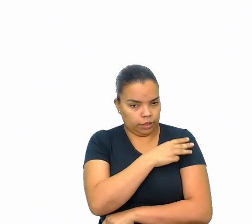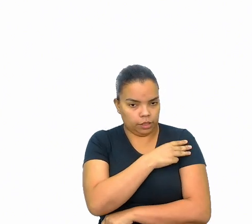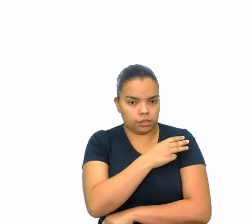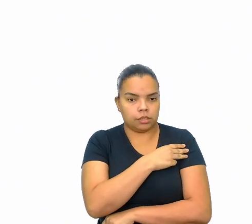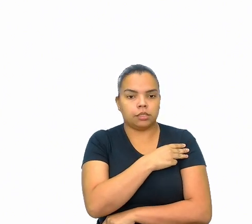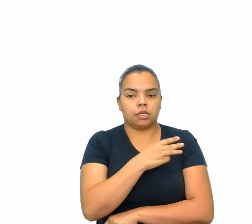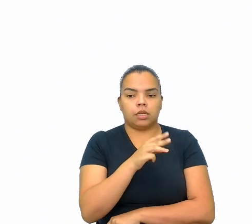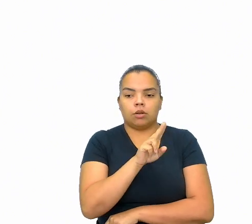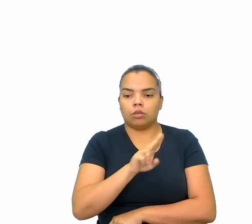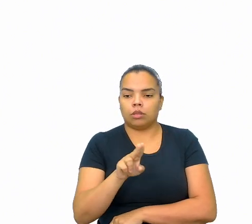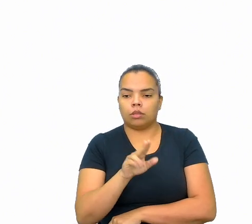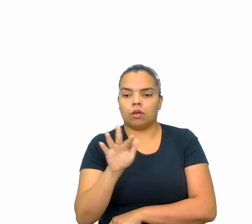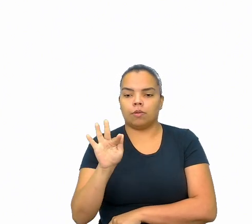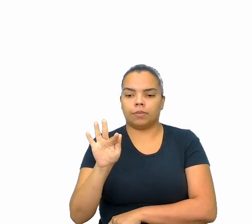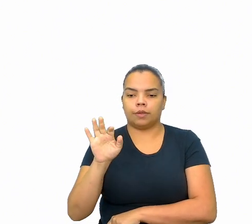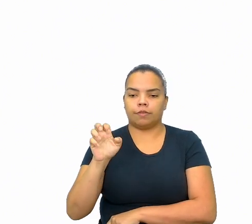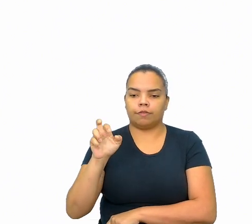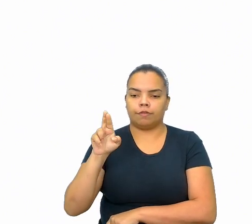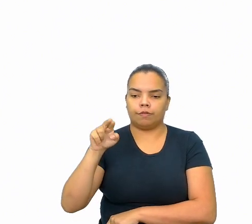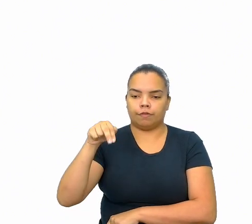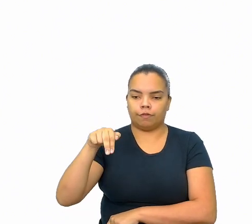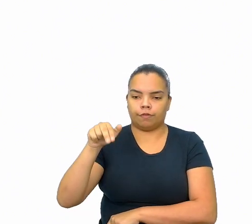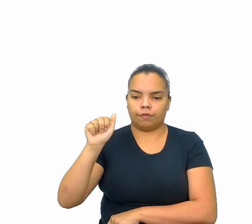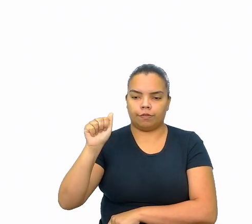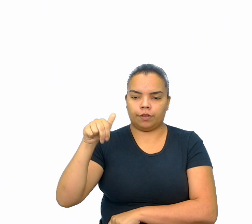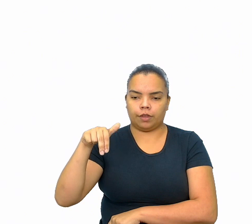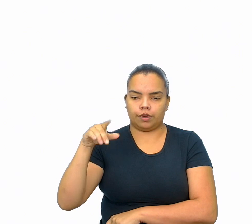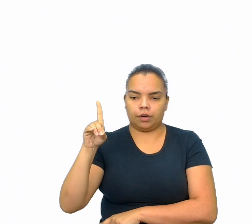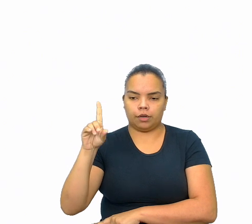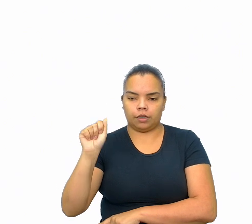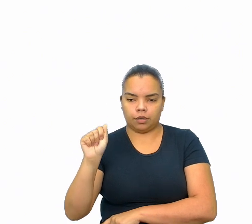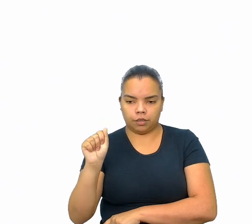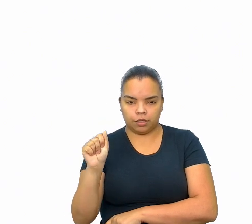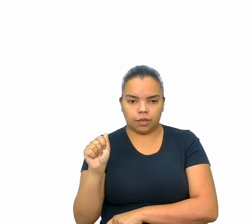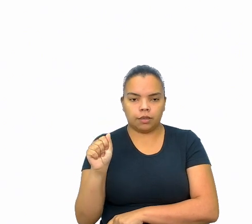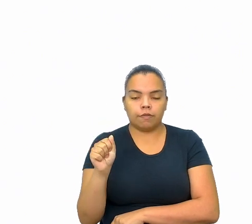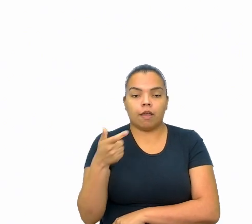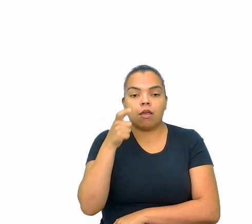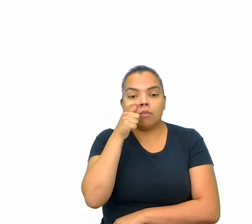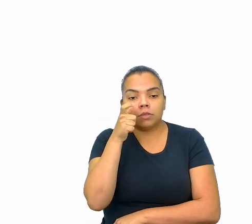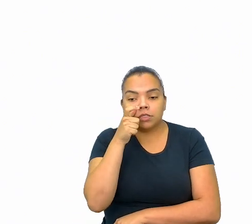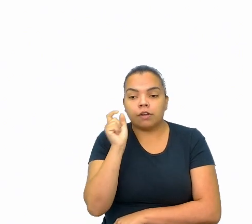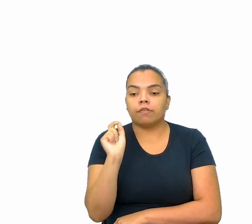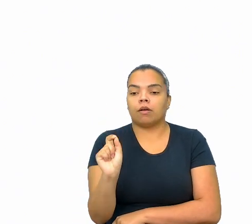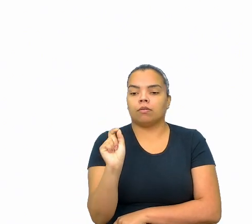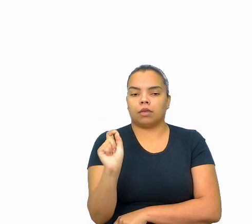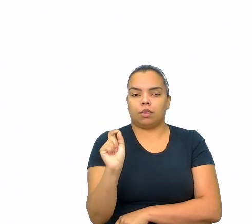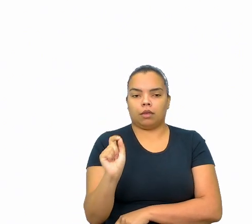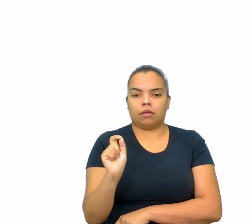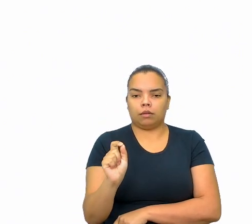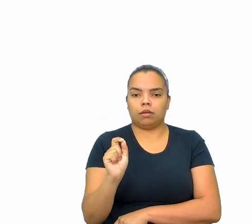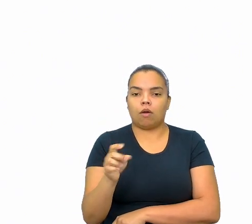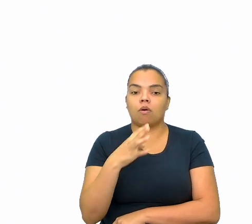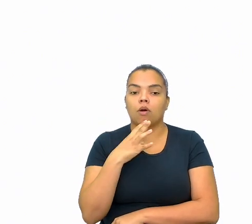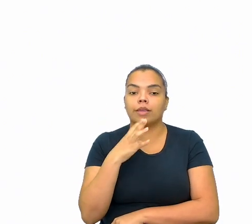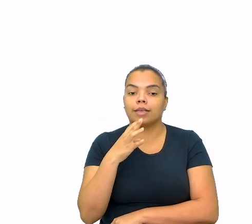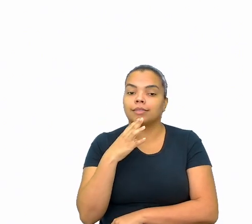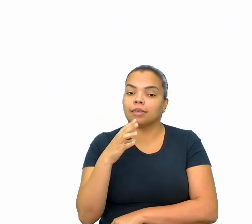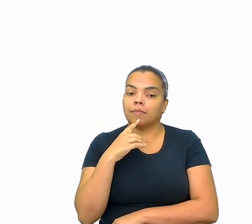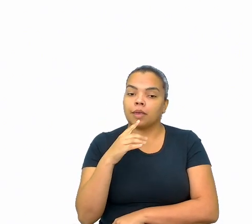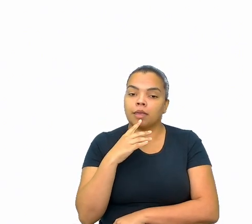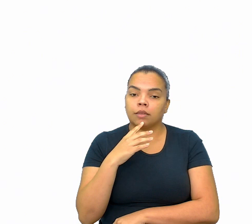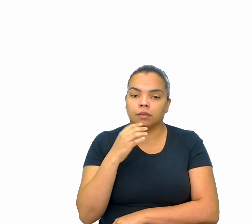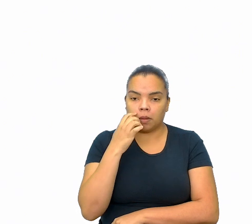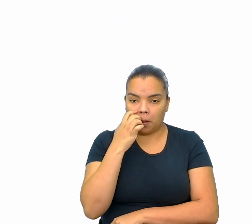gente apresenta aqui para vocês. A gente vai observar aí quais os conhecimentos dessa criança